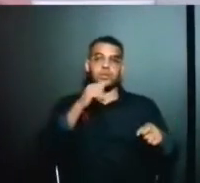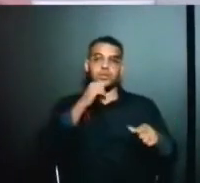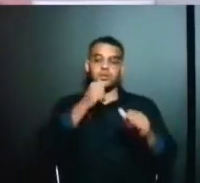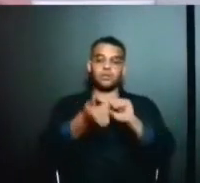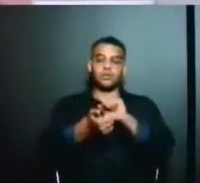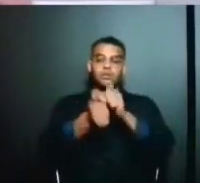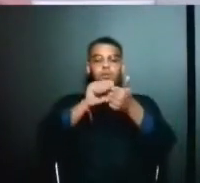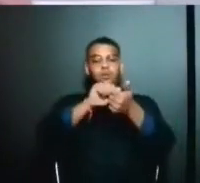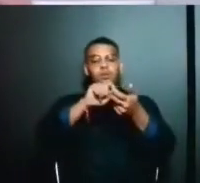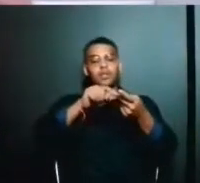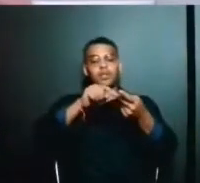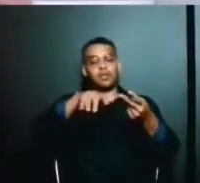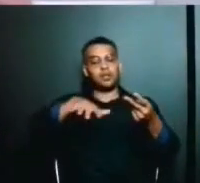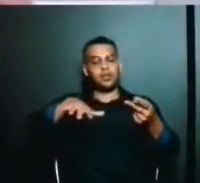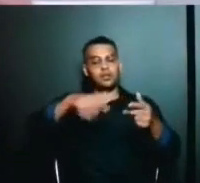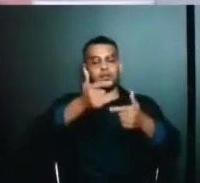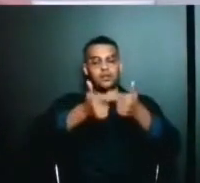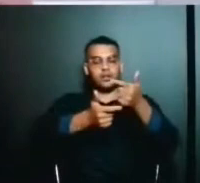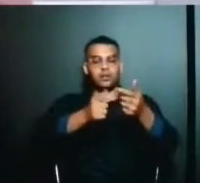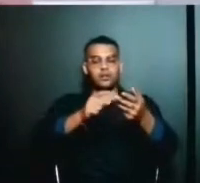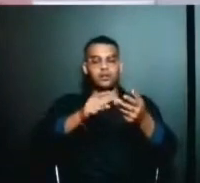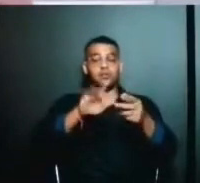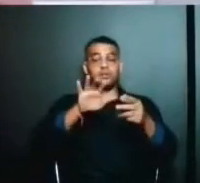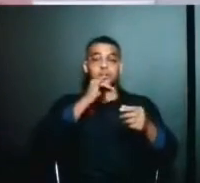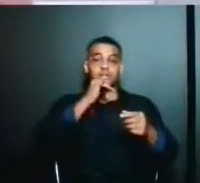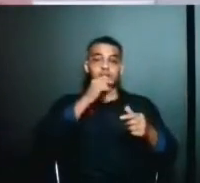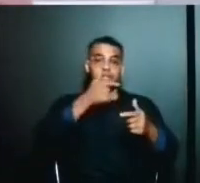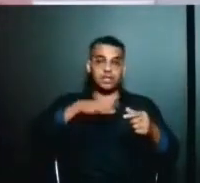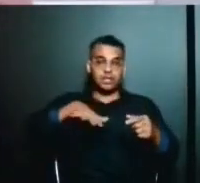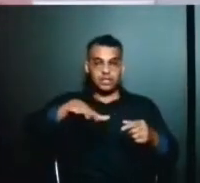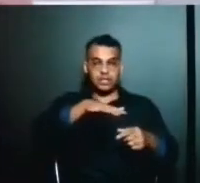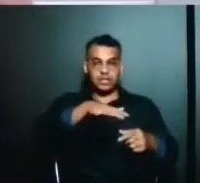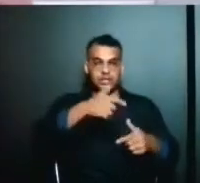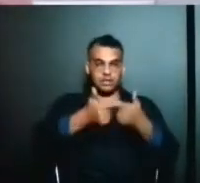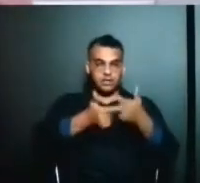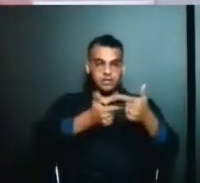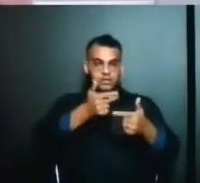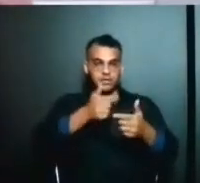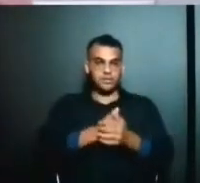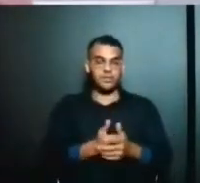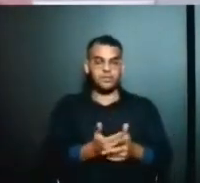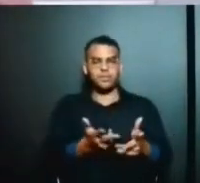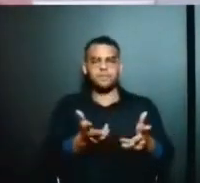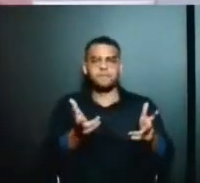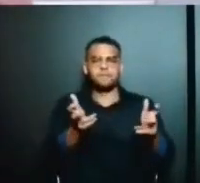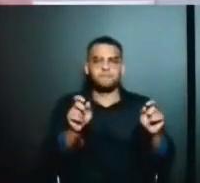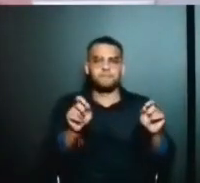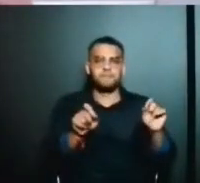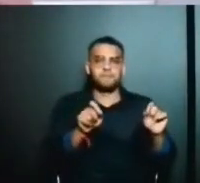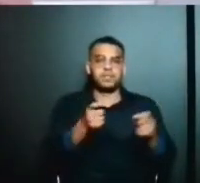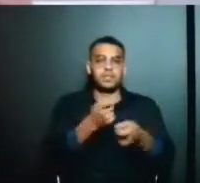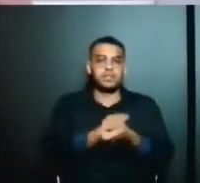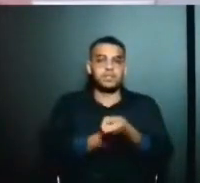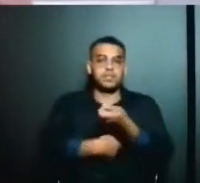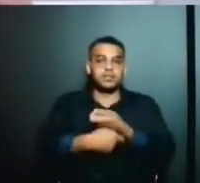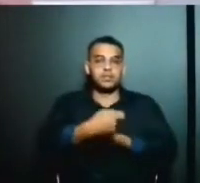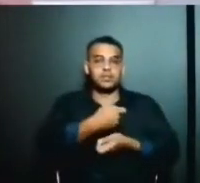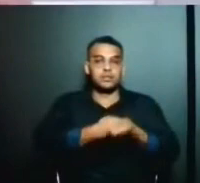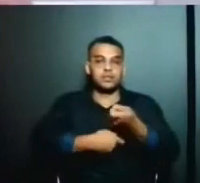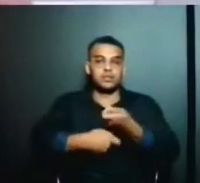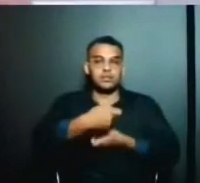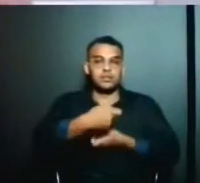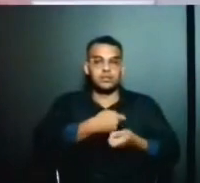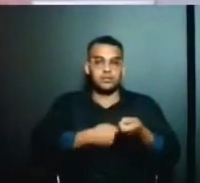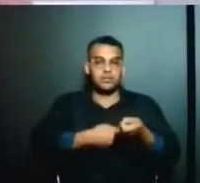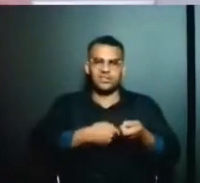mercado de trabalho. O mercado de trabalho, ele tem que ser compreendido do ponto de vista econômico e não do ponto de vista